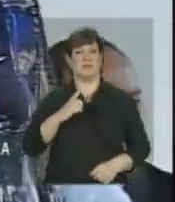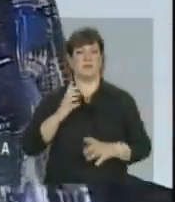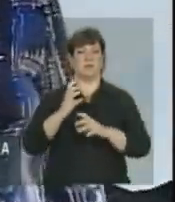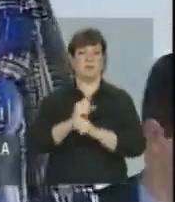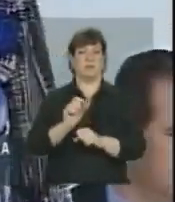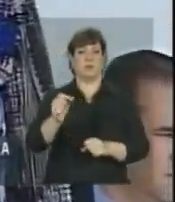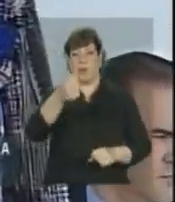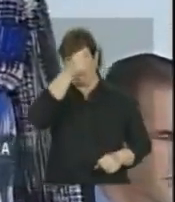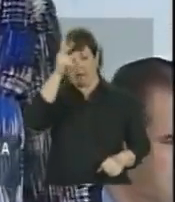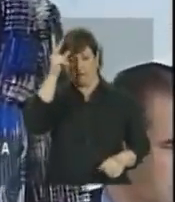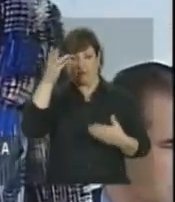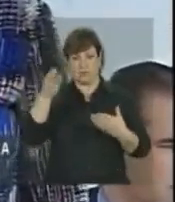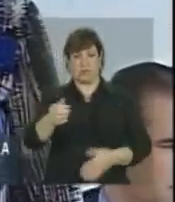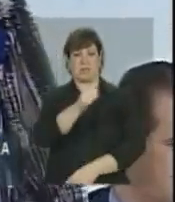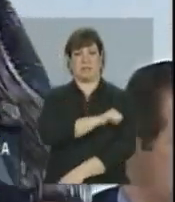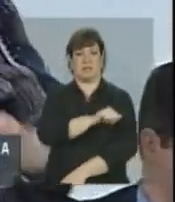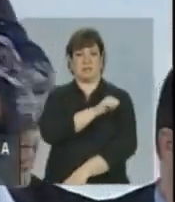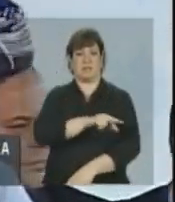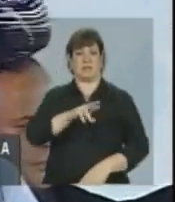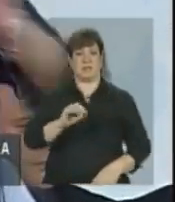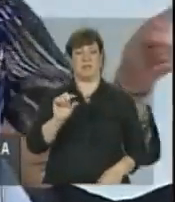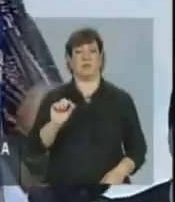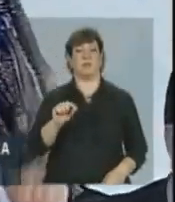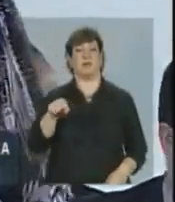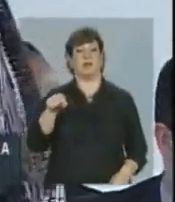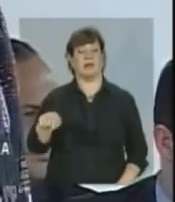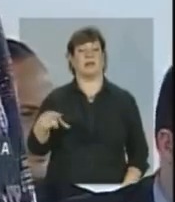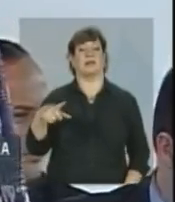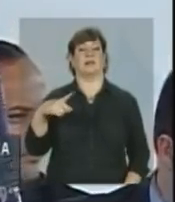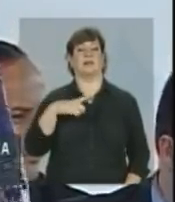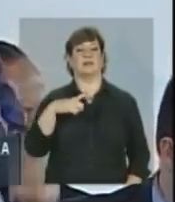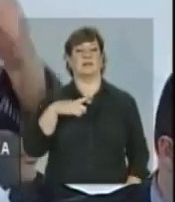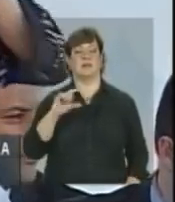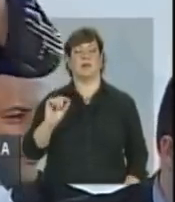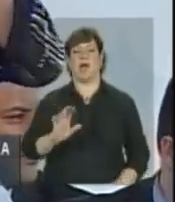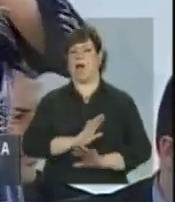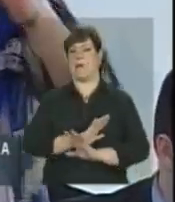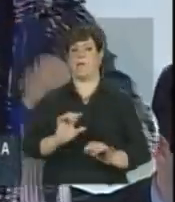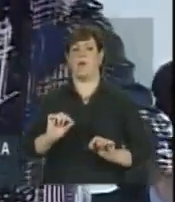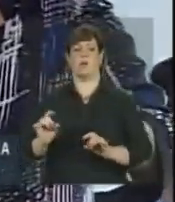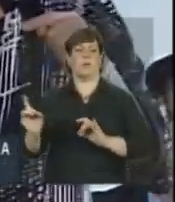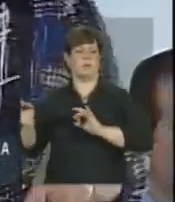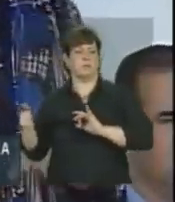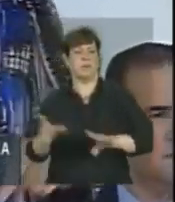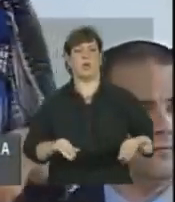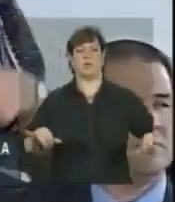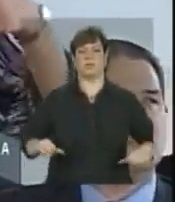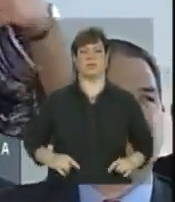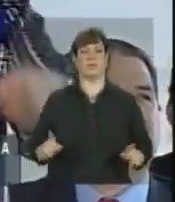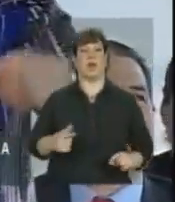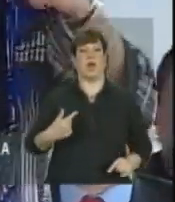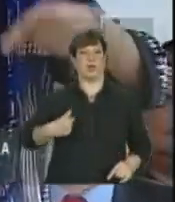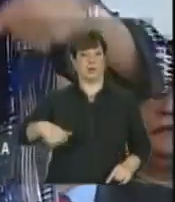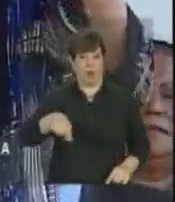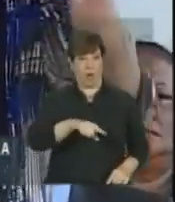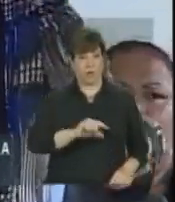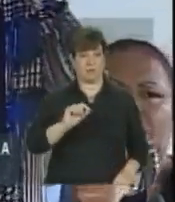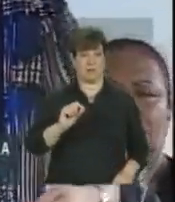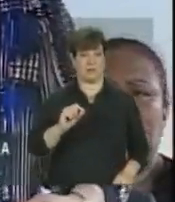vem dirigindo a Prefeitura do Rio de Janeiro, que ele acabou com o abandono, porque não tinha como nós